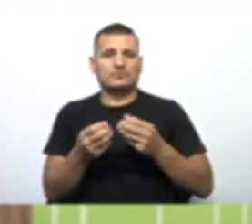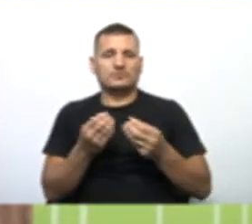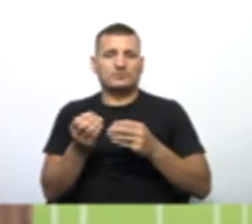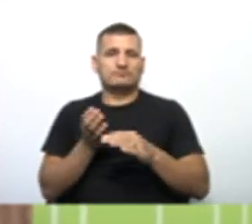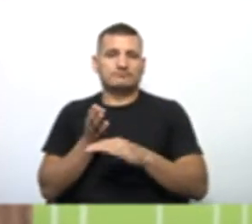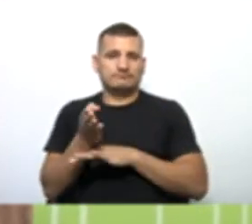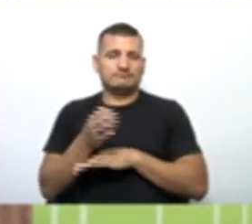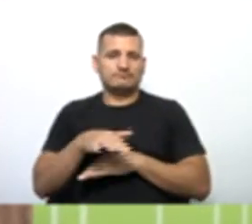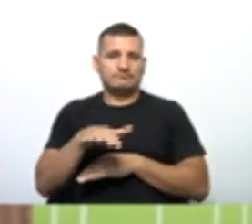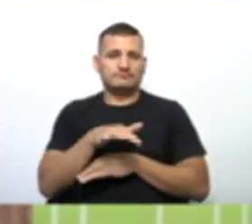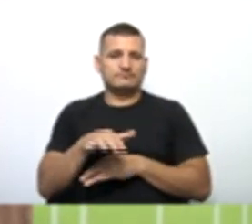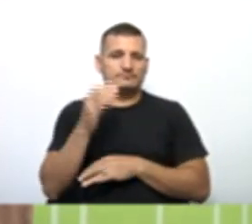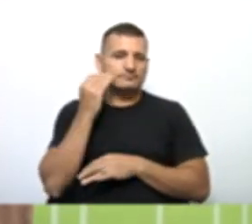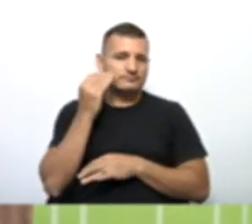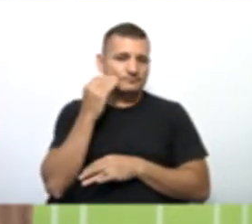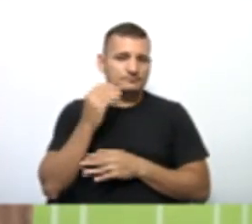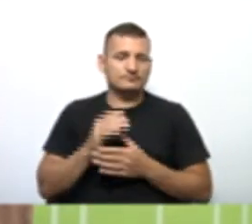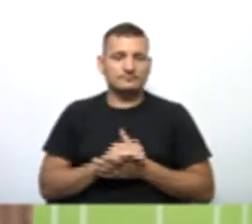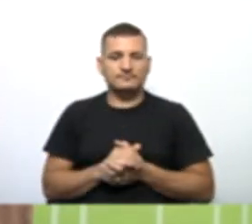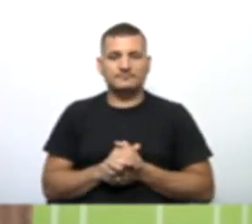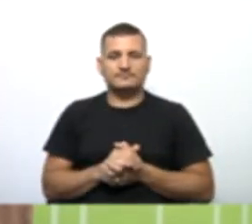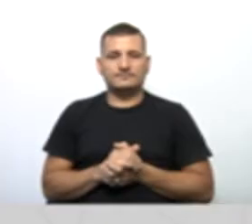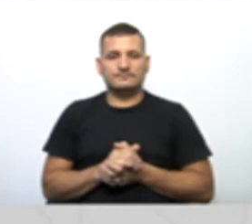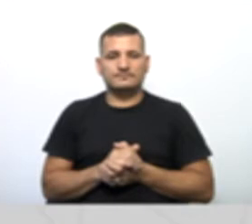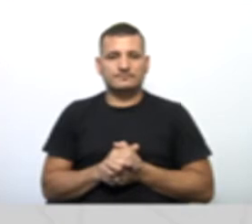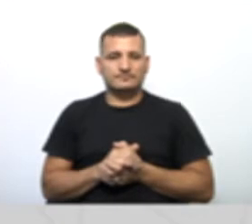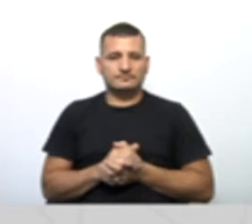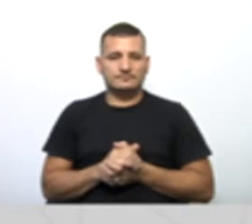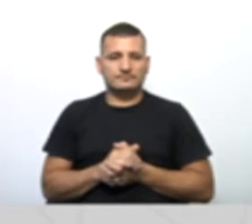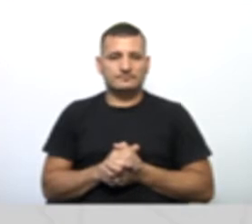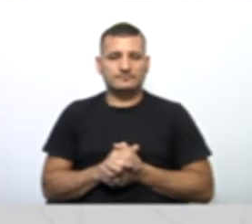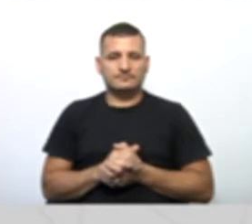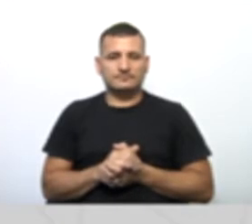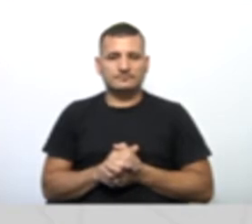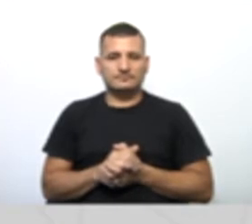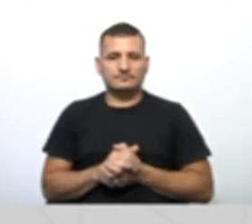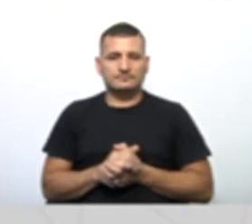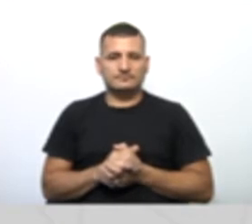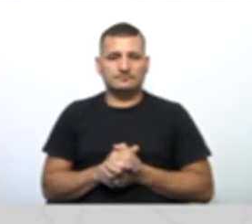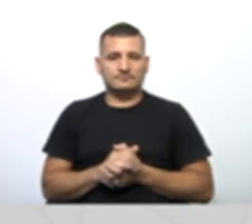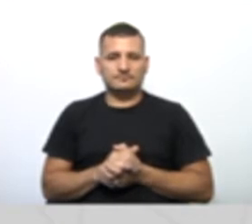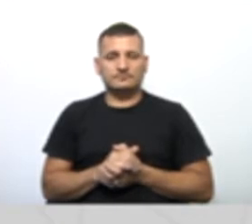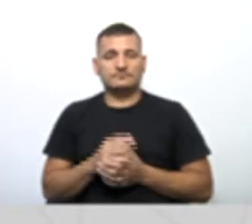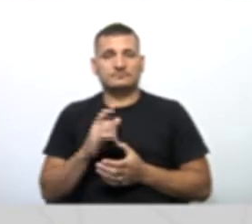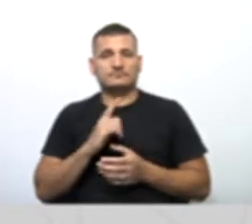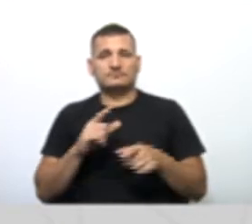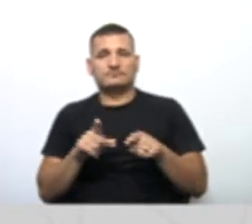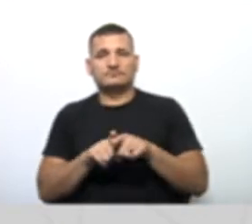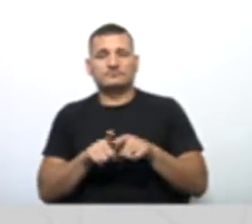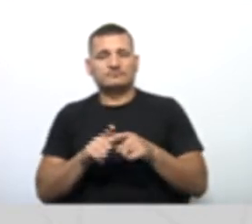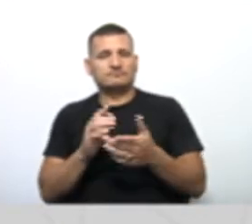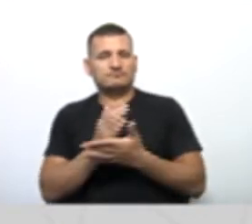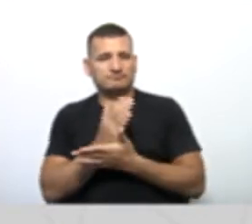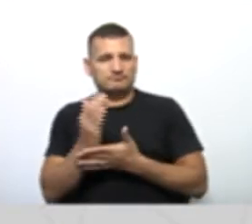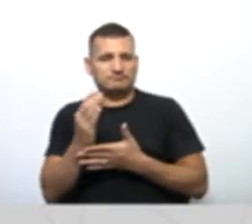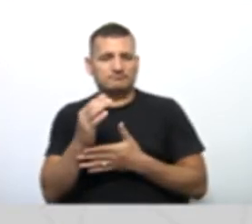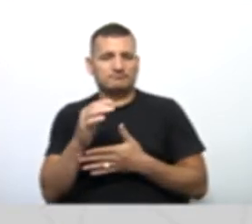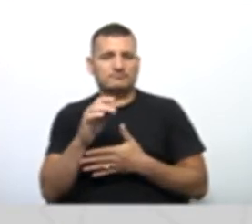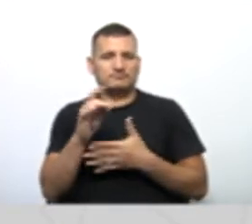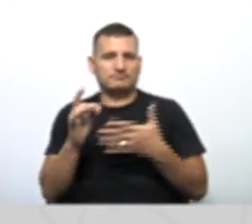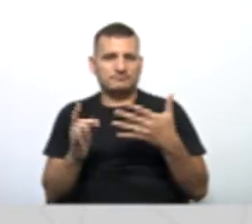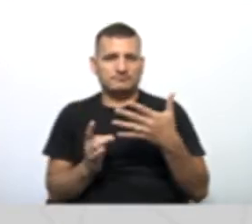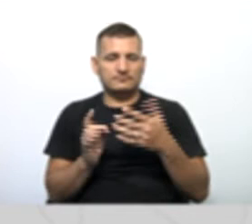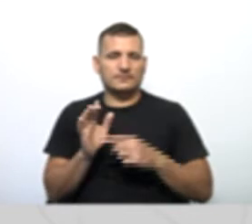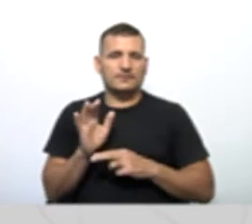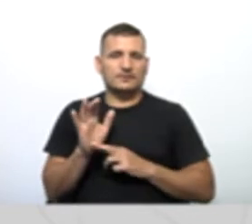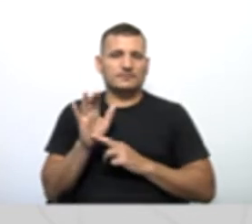ok? Sendo esses ambientes, nós temos também alguns elementos que representam a